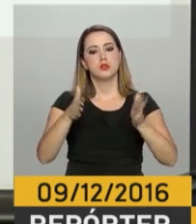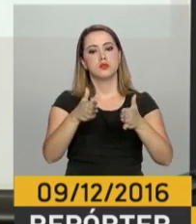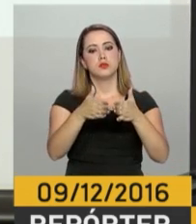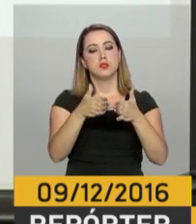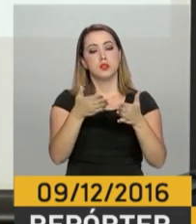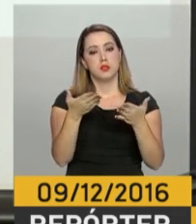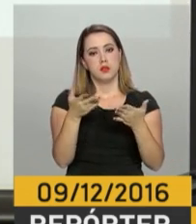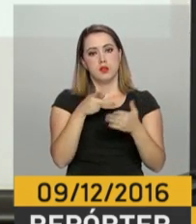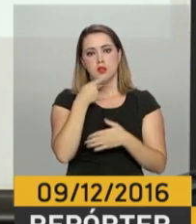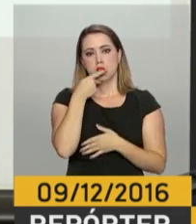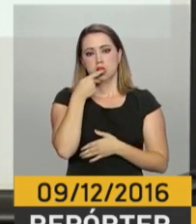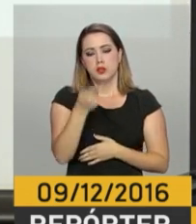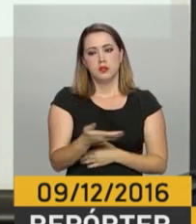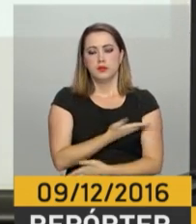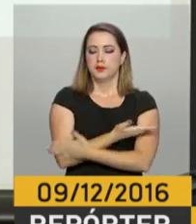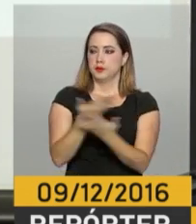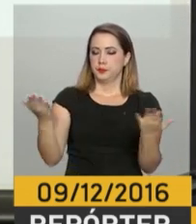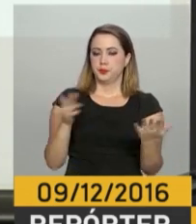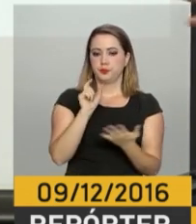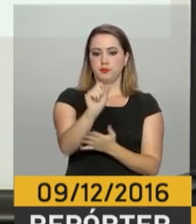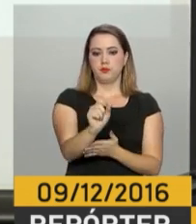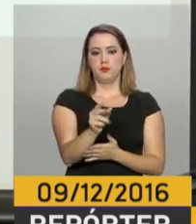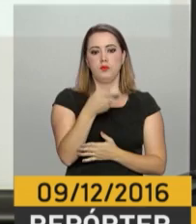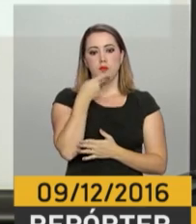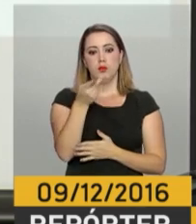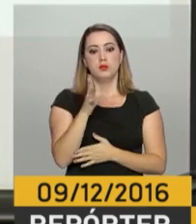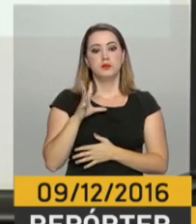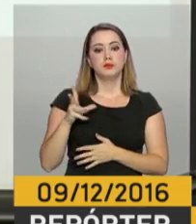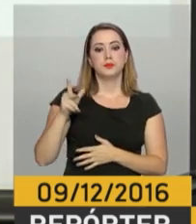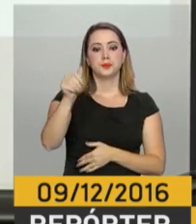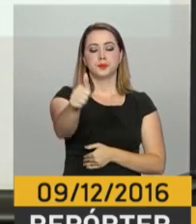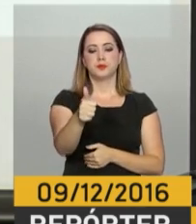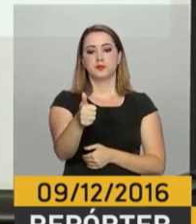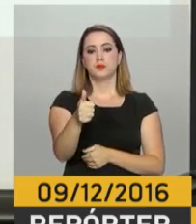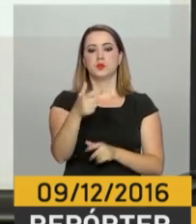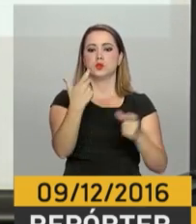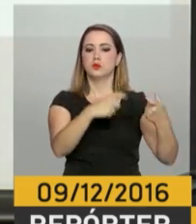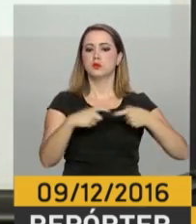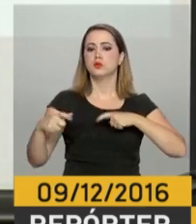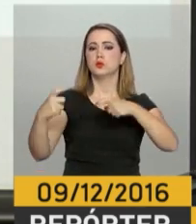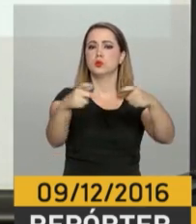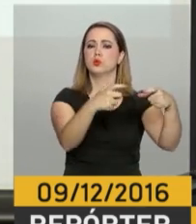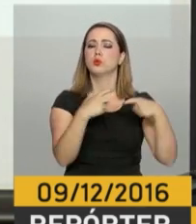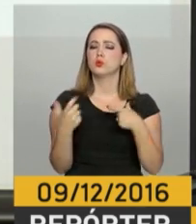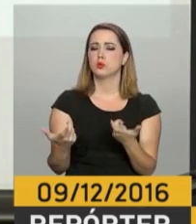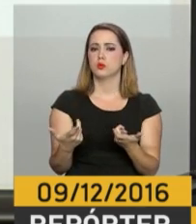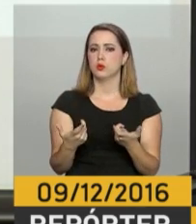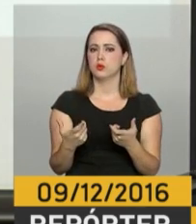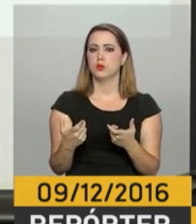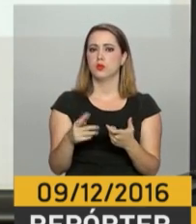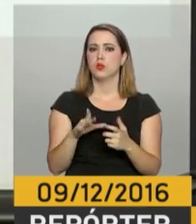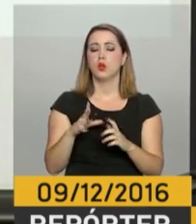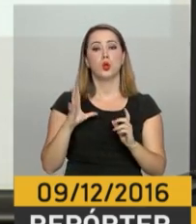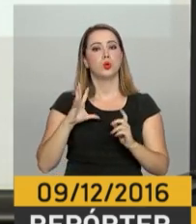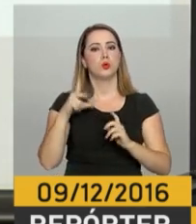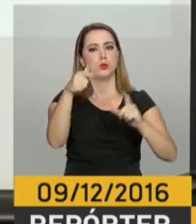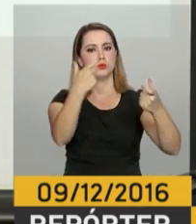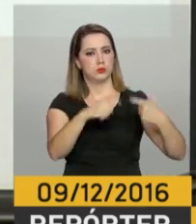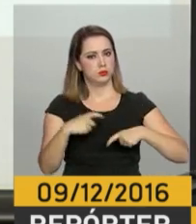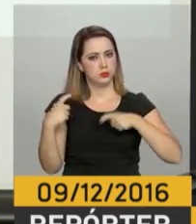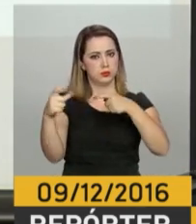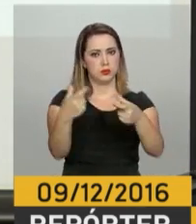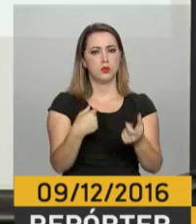liberdade de dizer isso aos senhores, e faço isso em todos os cantos e recantos, em todos os lugares onde eu